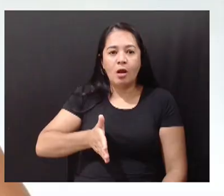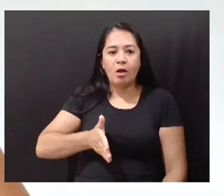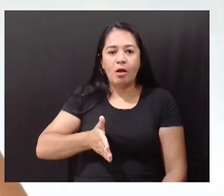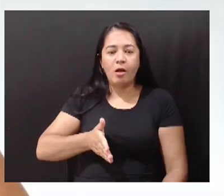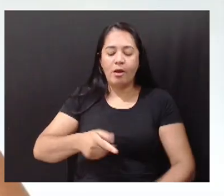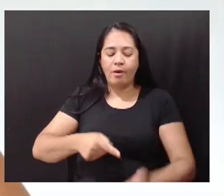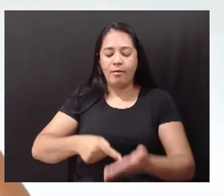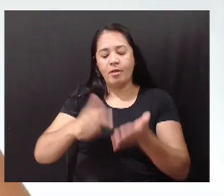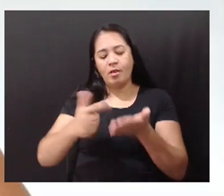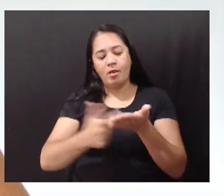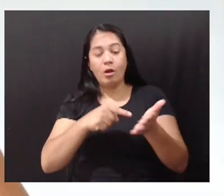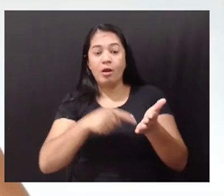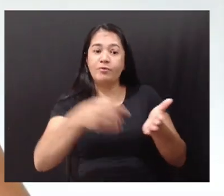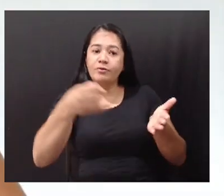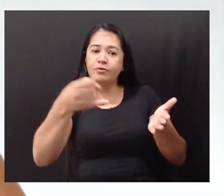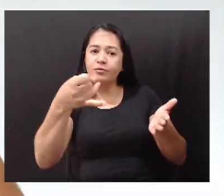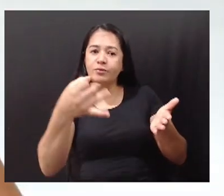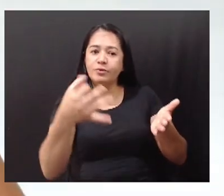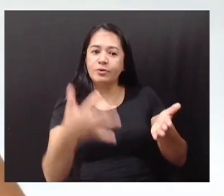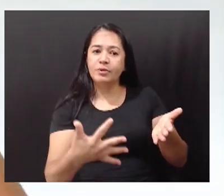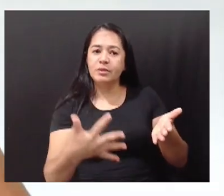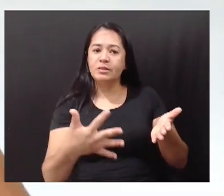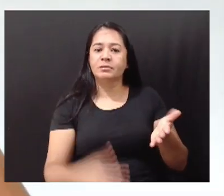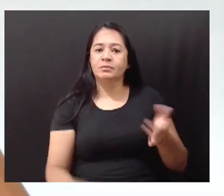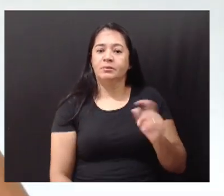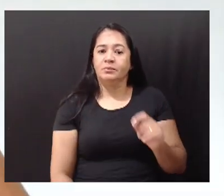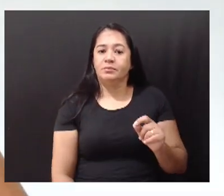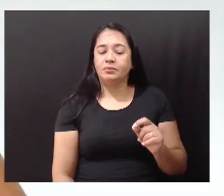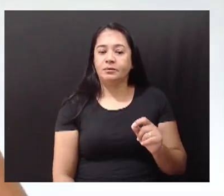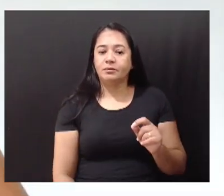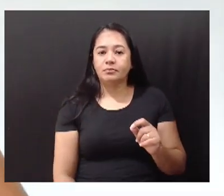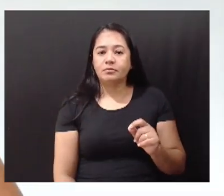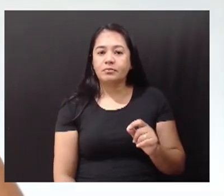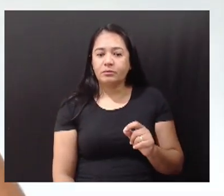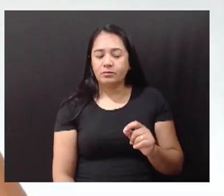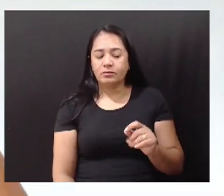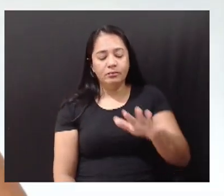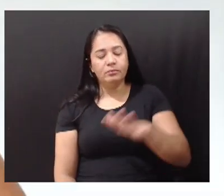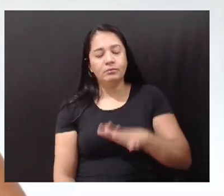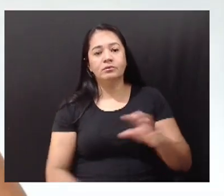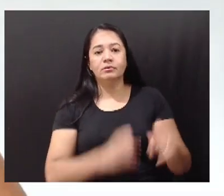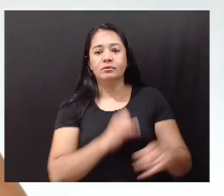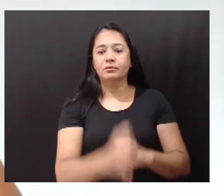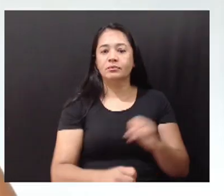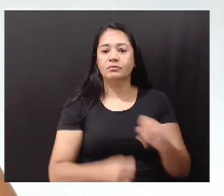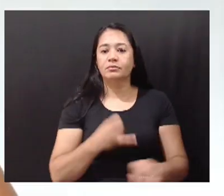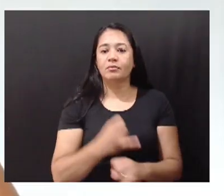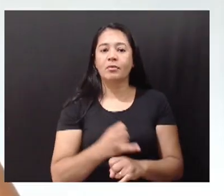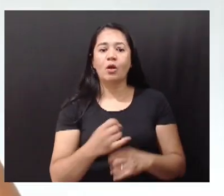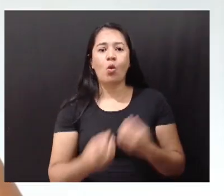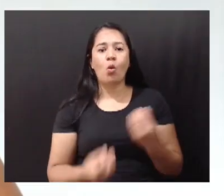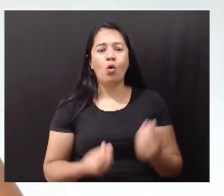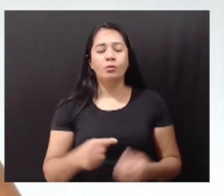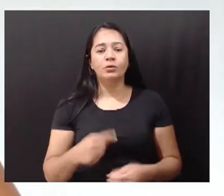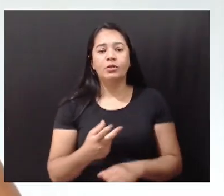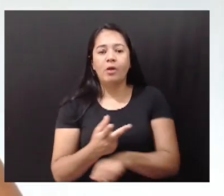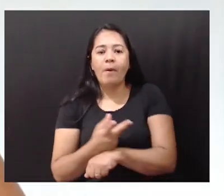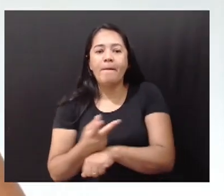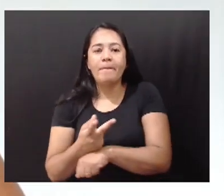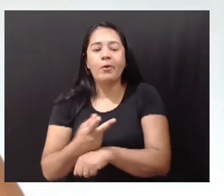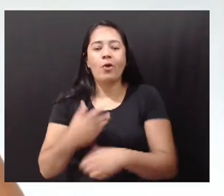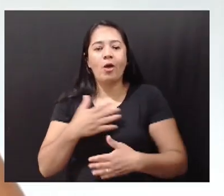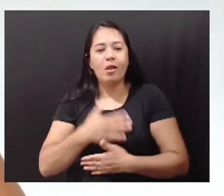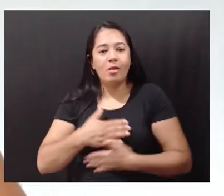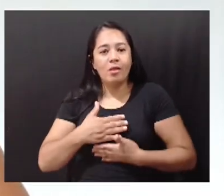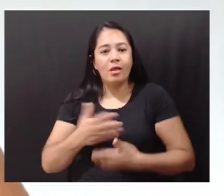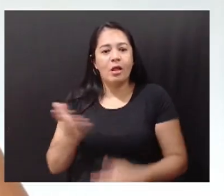questões dessa parte virtual, de como a gente busca esses prazeres de imediatismo